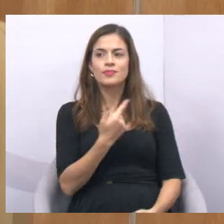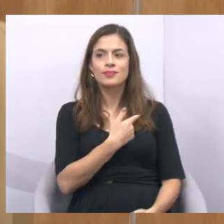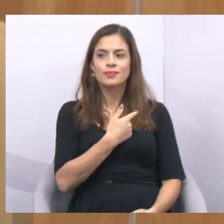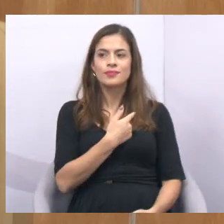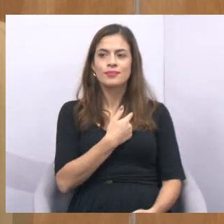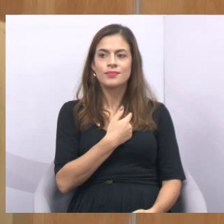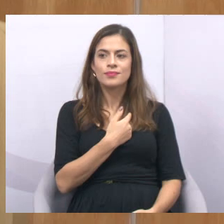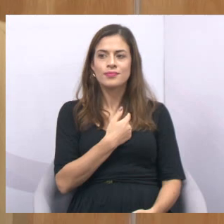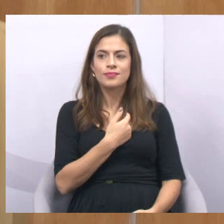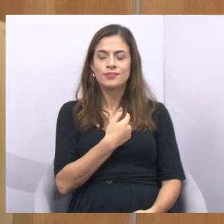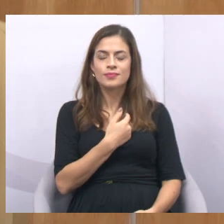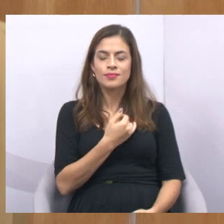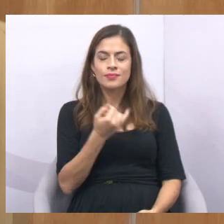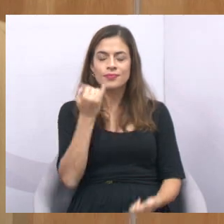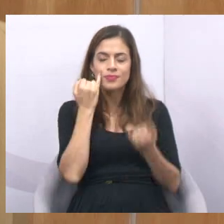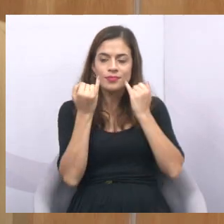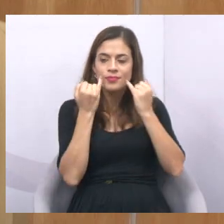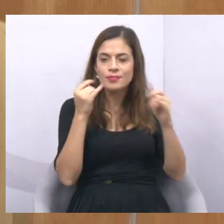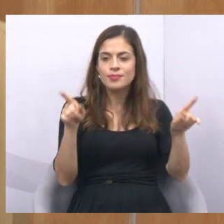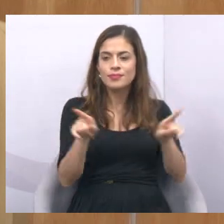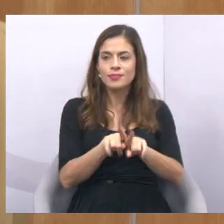Informamos também que